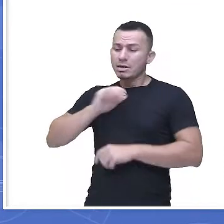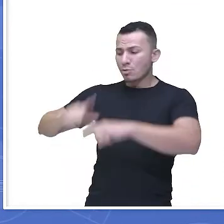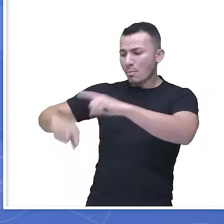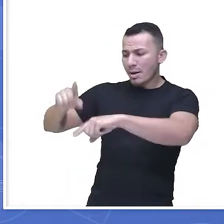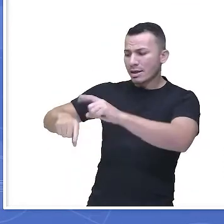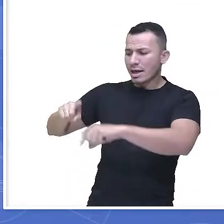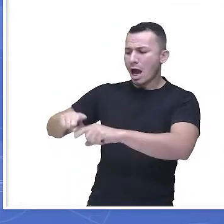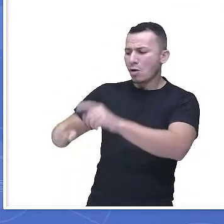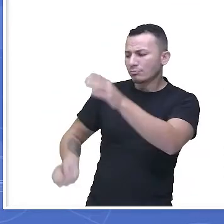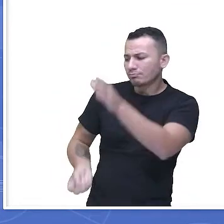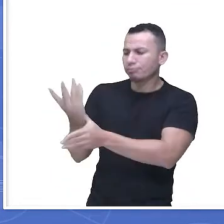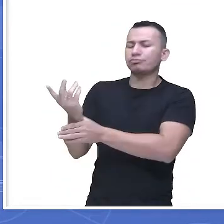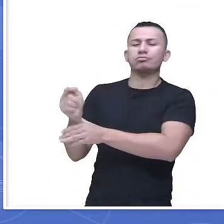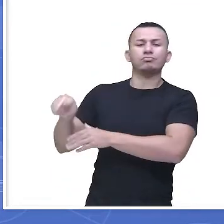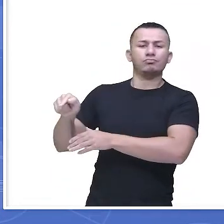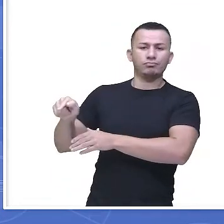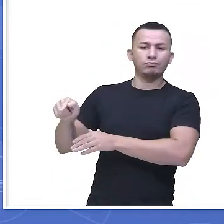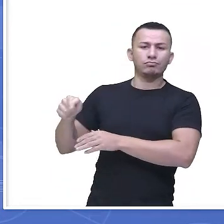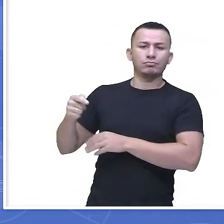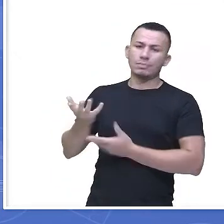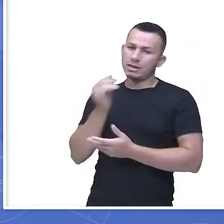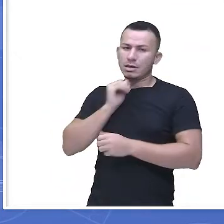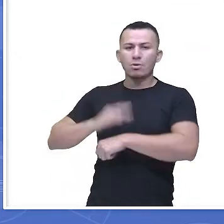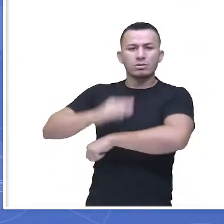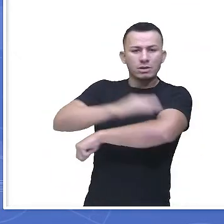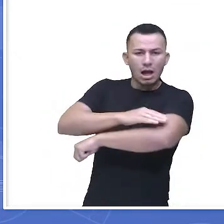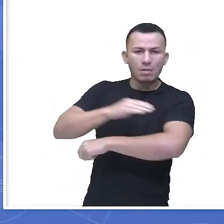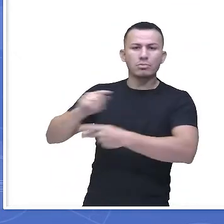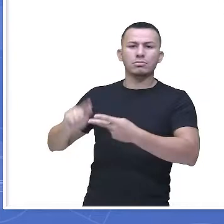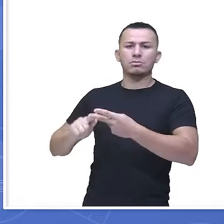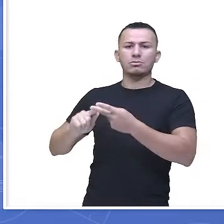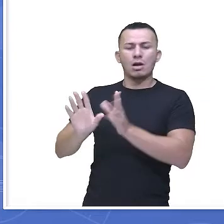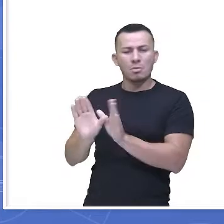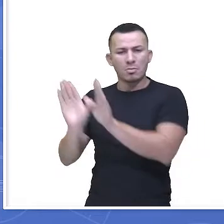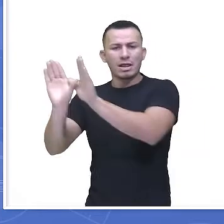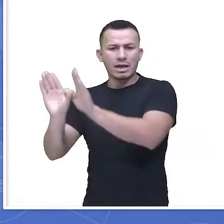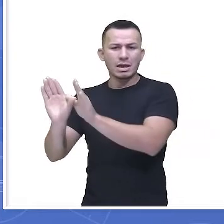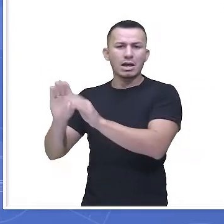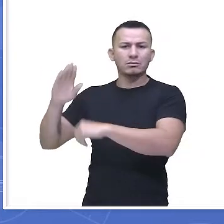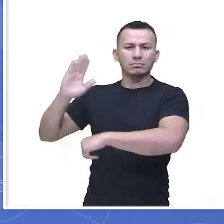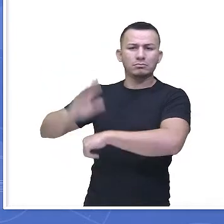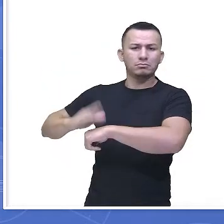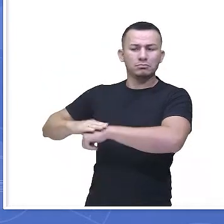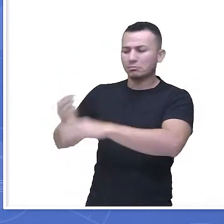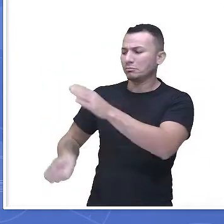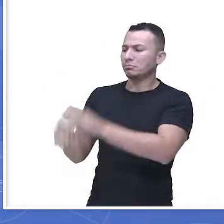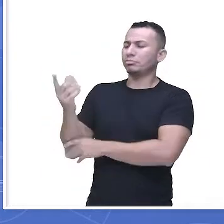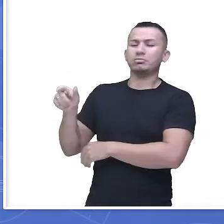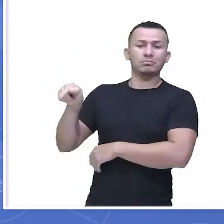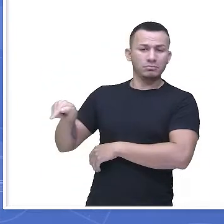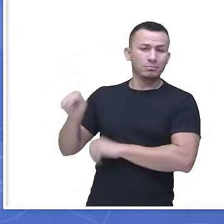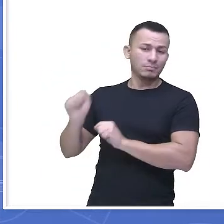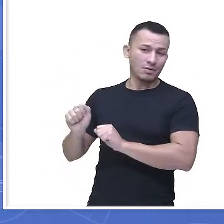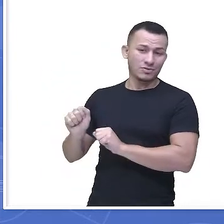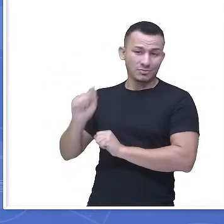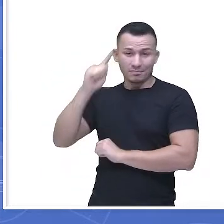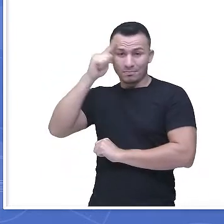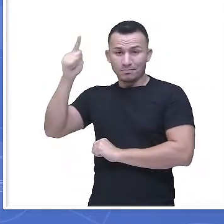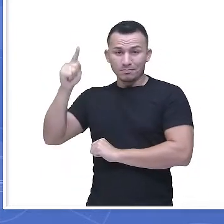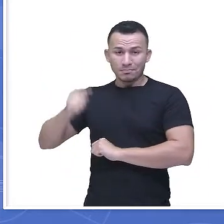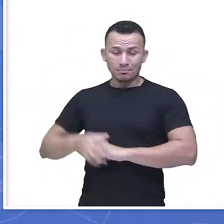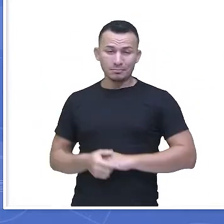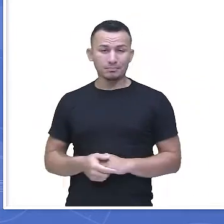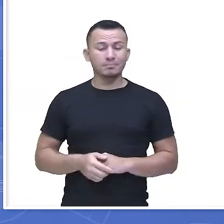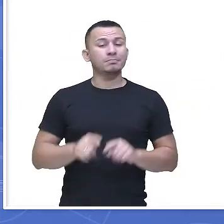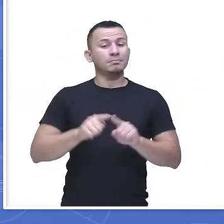aconteceu, pá, começou, saiu um sapo, saiu uma borboleta, enfim. Eles acreditavam que a vida acontecia desse jeito. E é